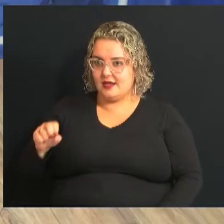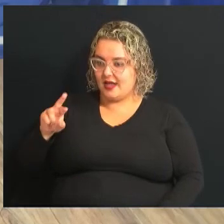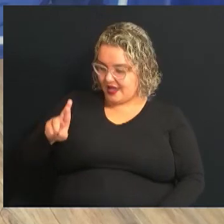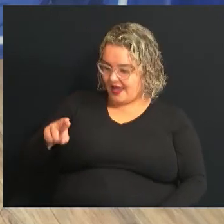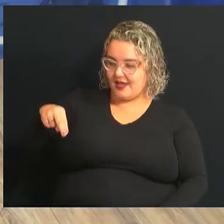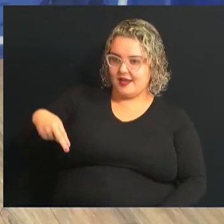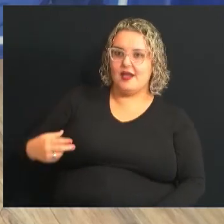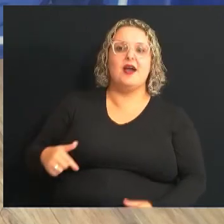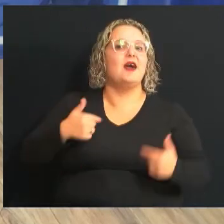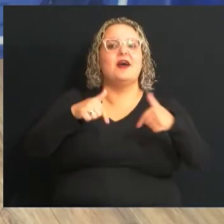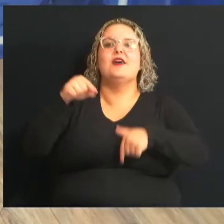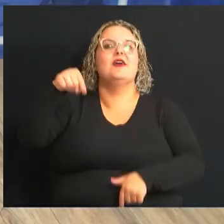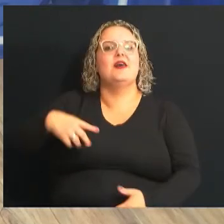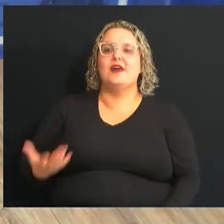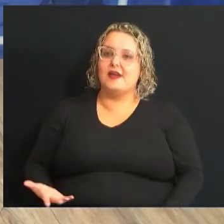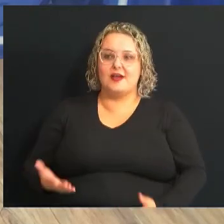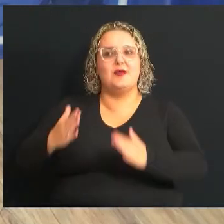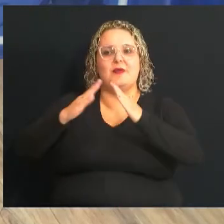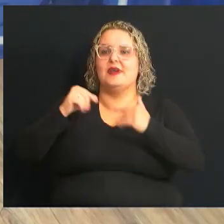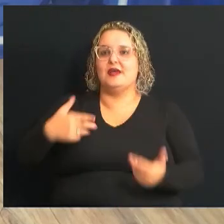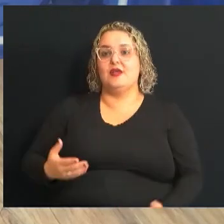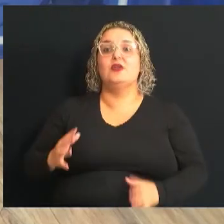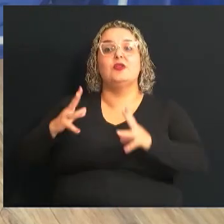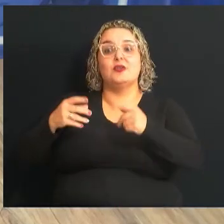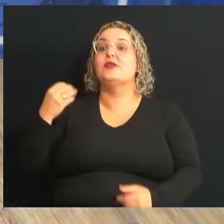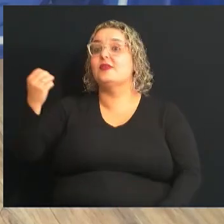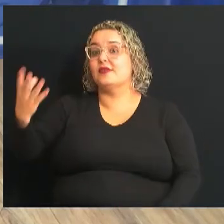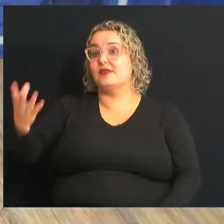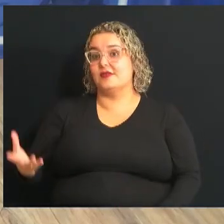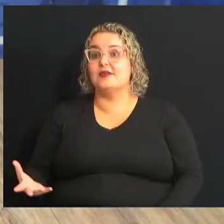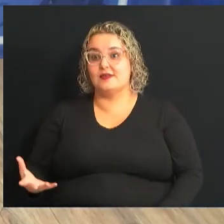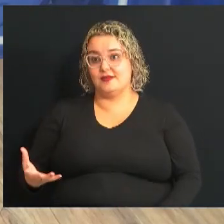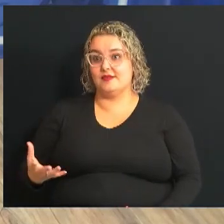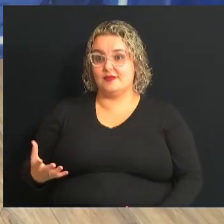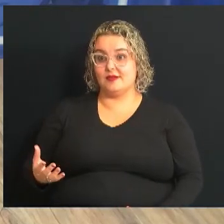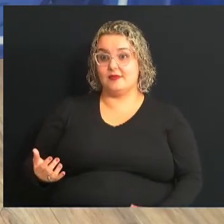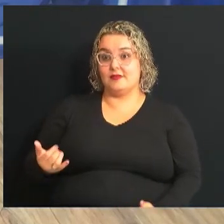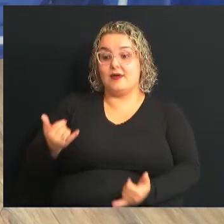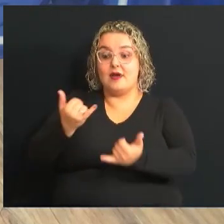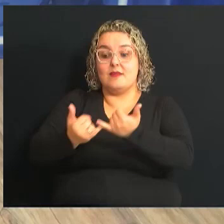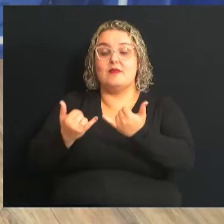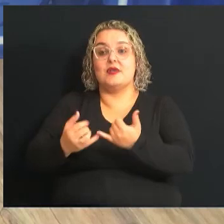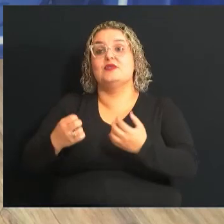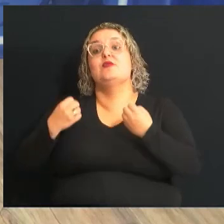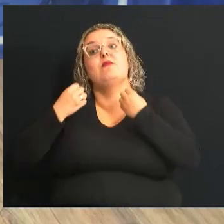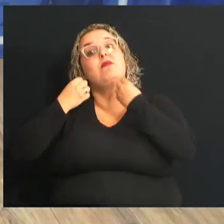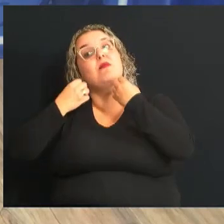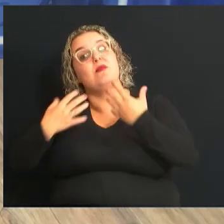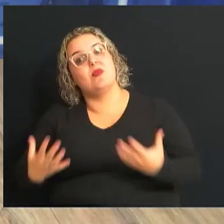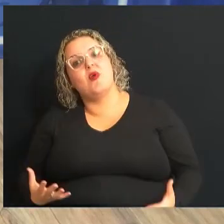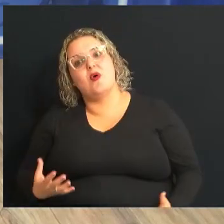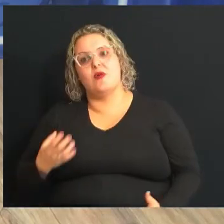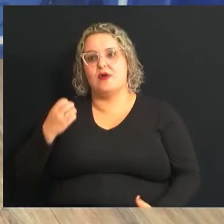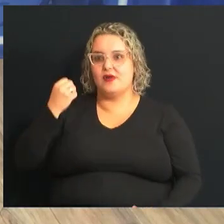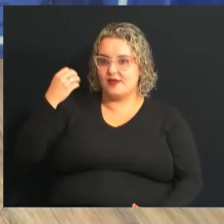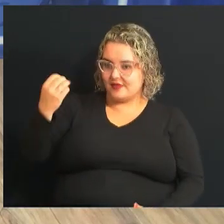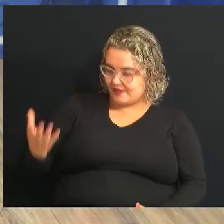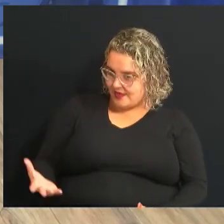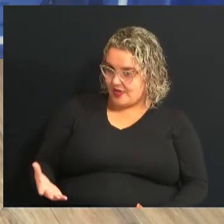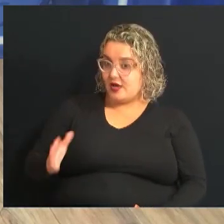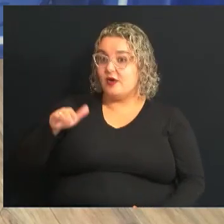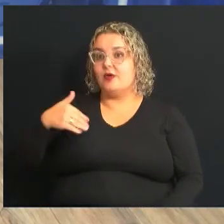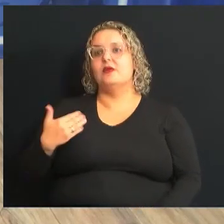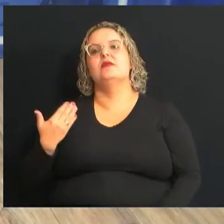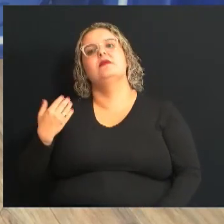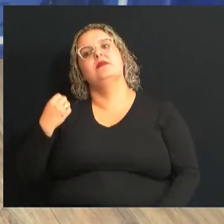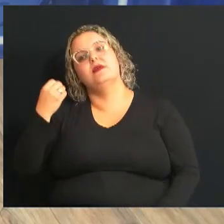aqui, eu quero... Então, assim, toda viagem que a gente faz, a gente fica com uma parte boa dessa viagem. Então, a partir do momento que você vai morar, que